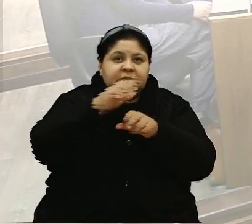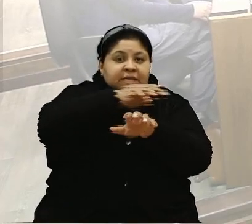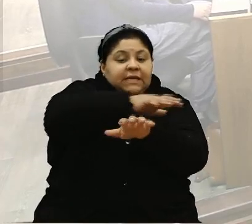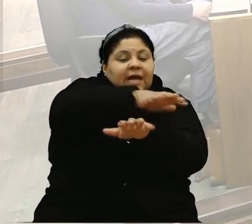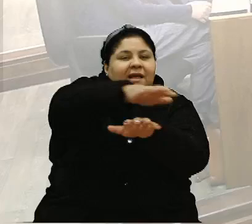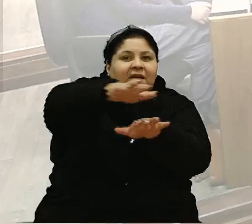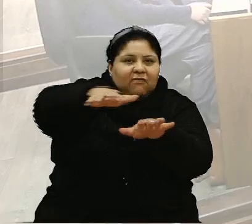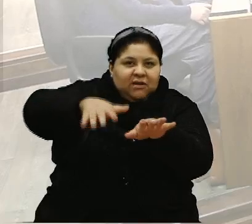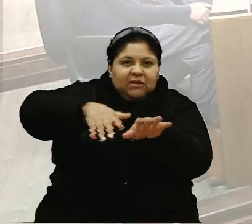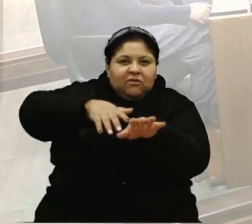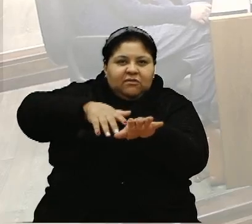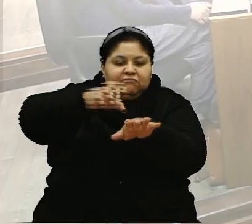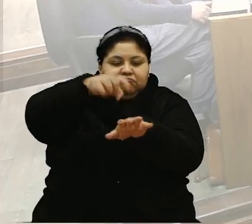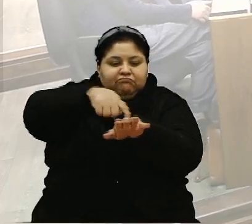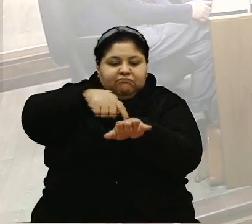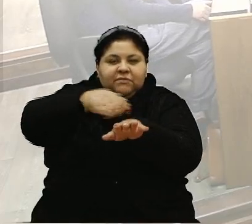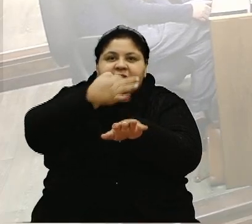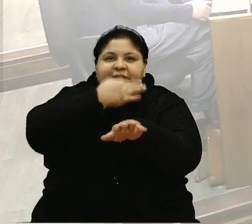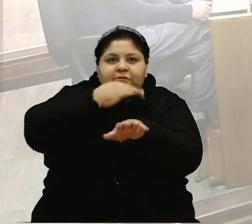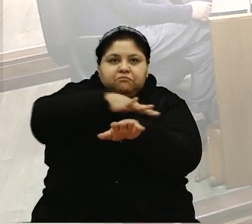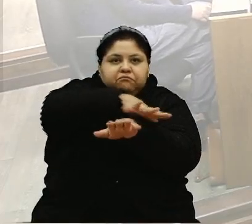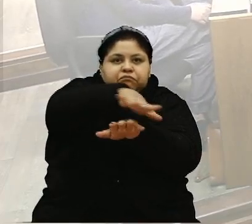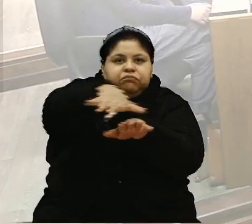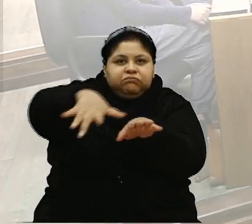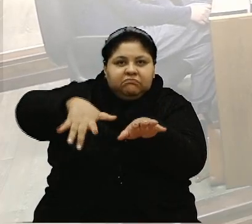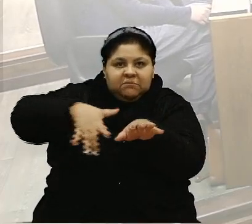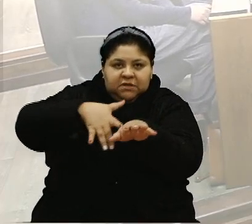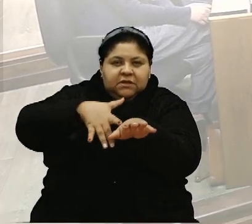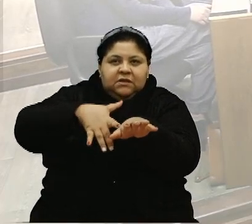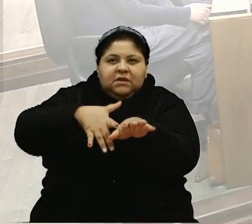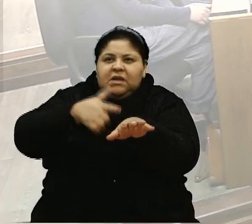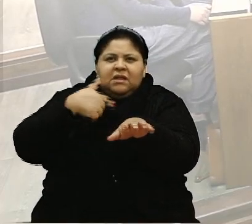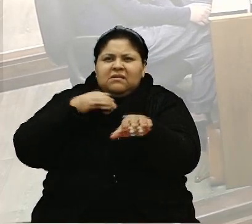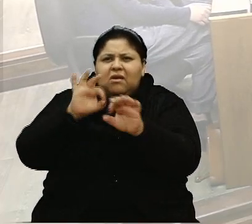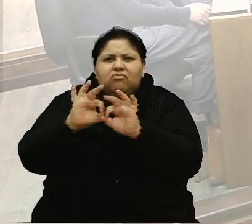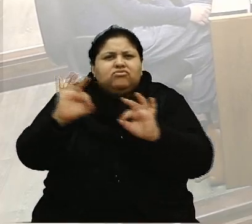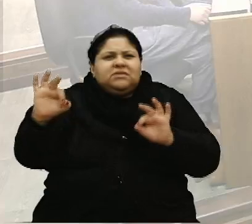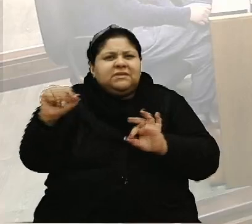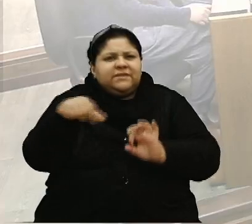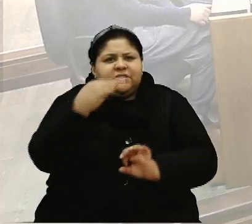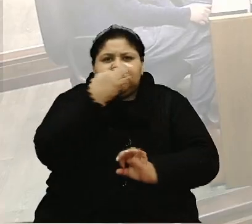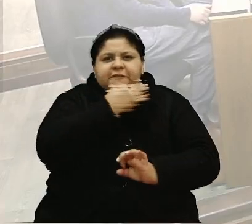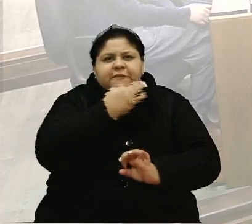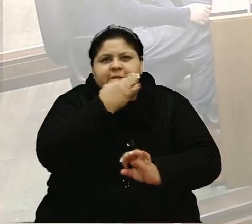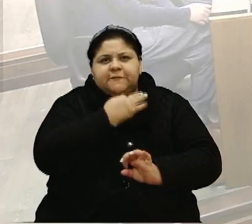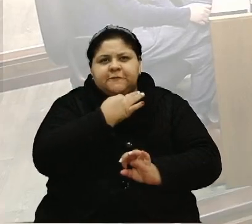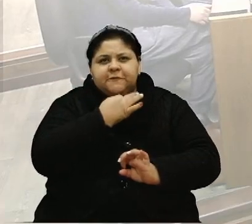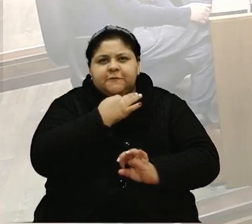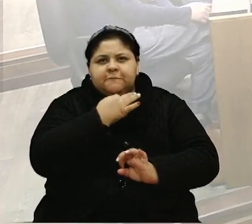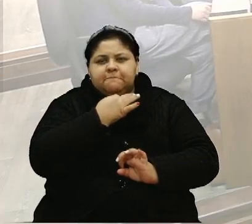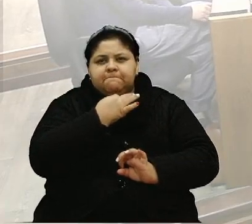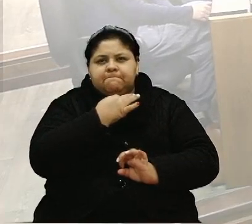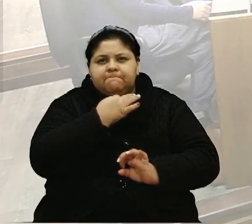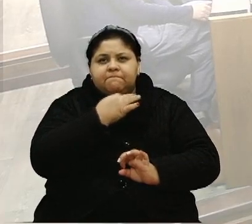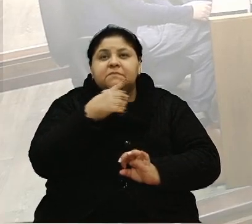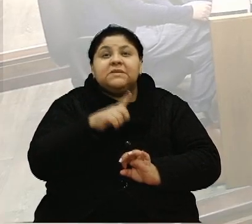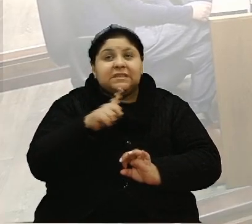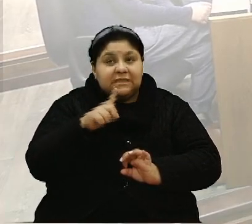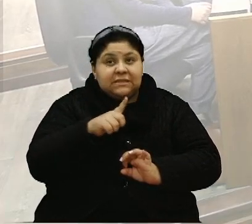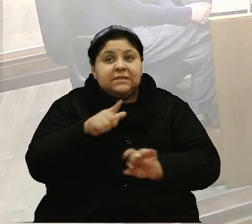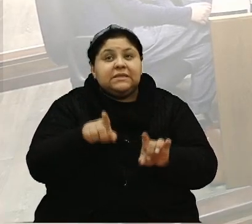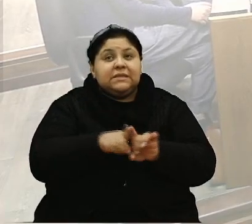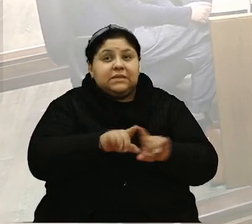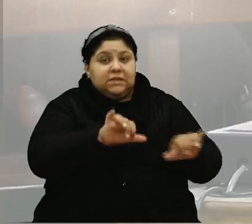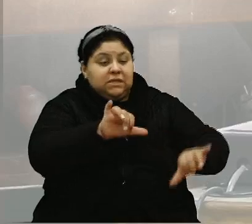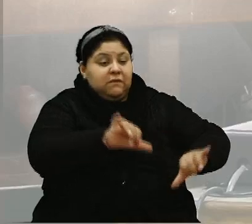sempre indo para cidades vizinhas, e não fica distante de Caxias do Sul, essas cidades vizinhas. Elas também sofrem com